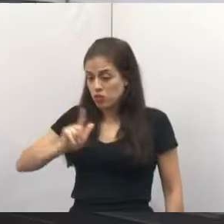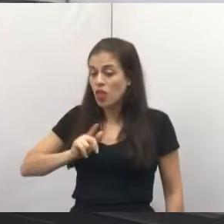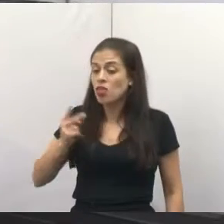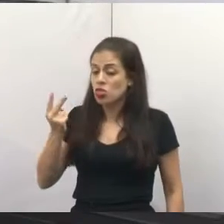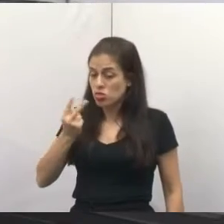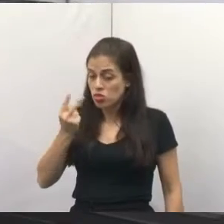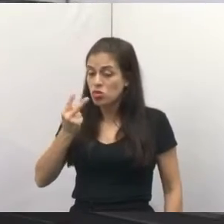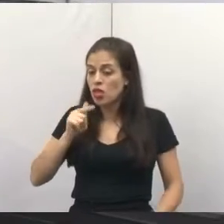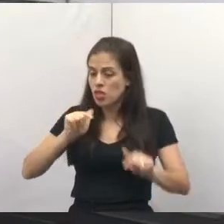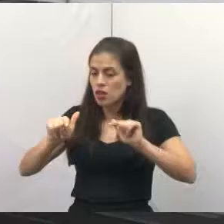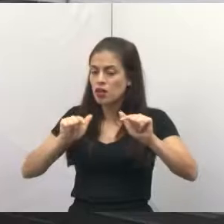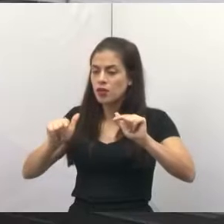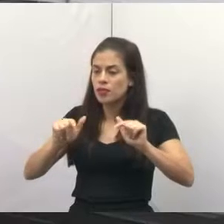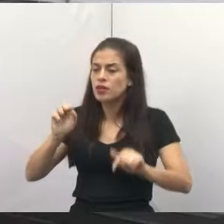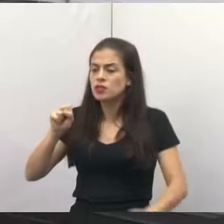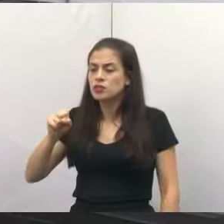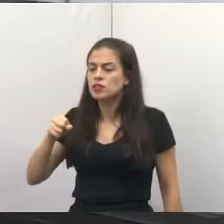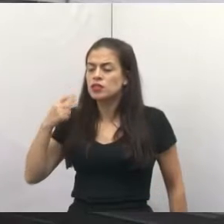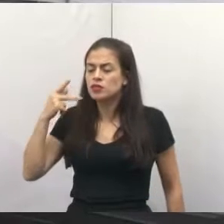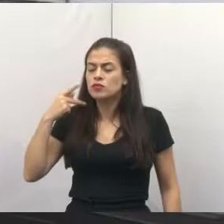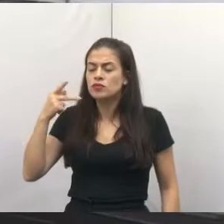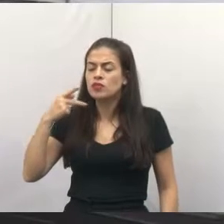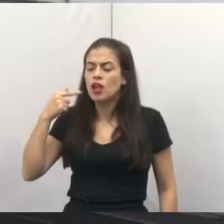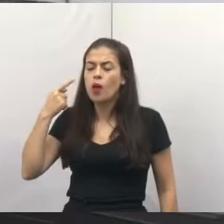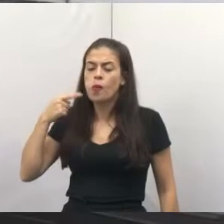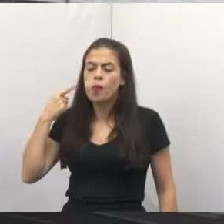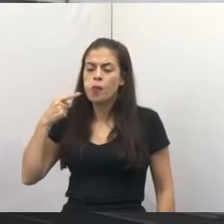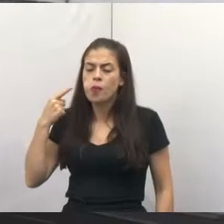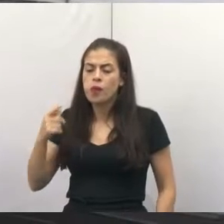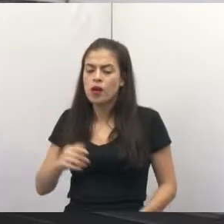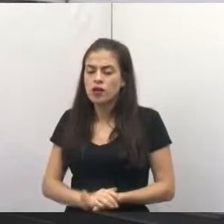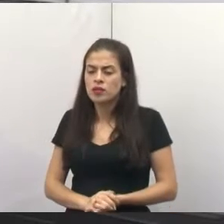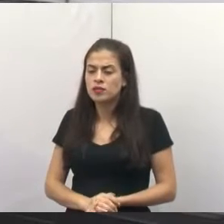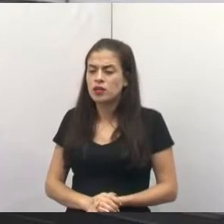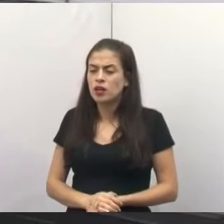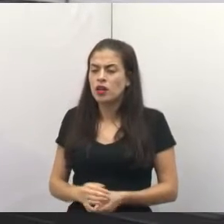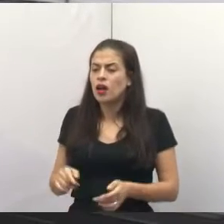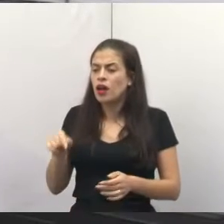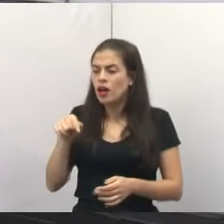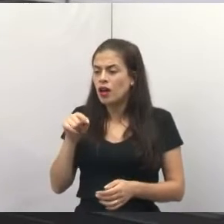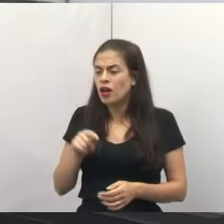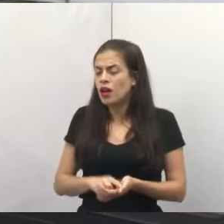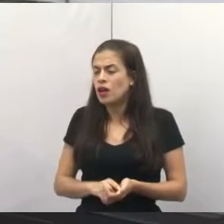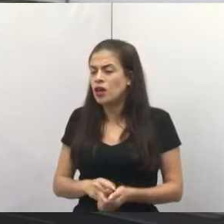sou advogado e vereador. Nos últimos 6 meses, eu atendi na Câmara Municipal